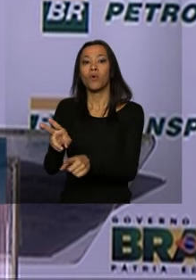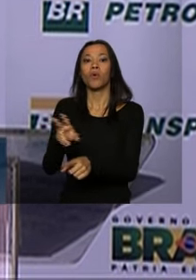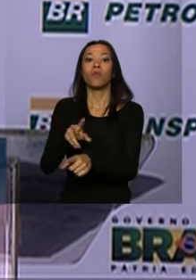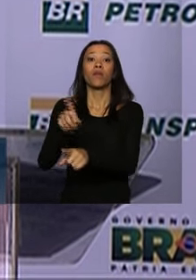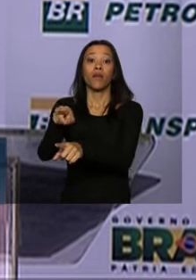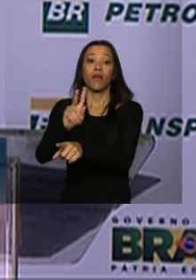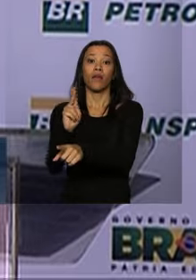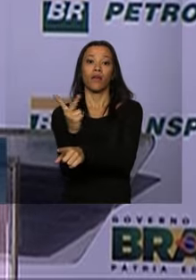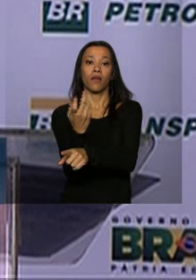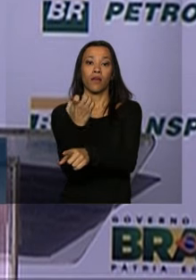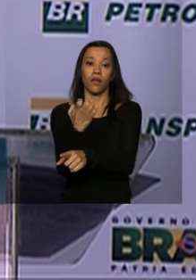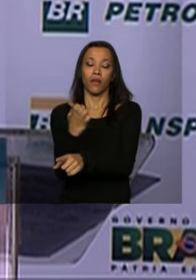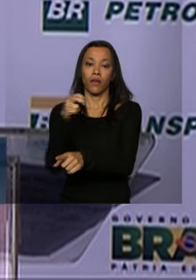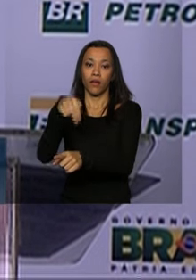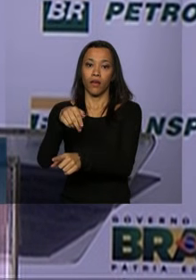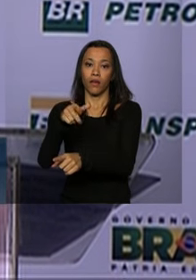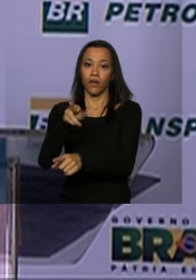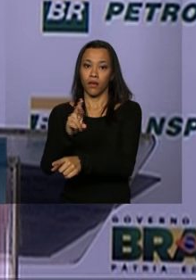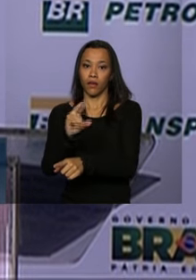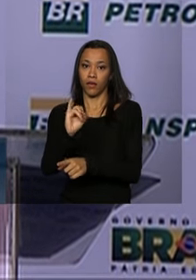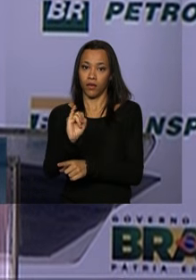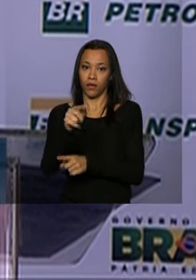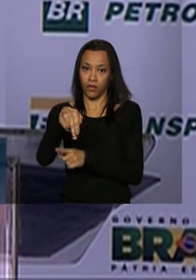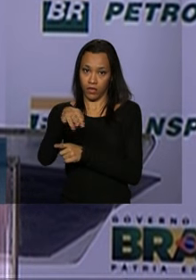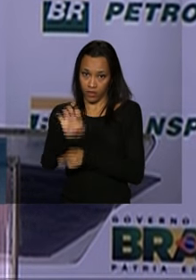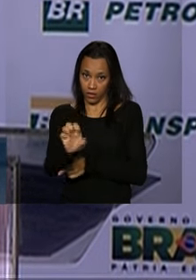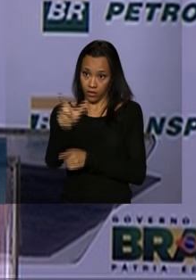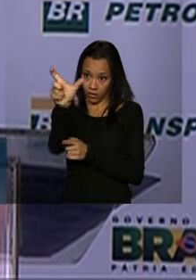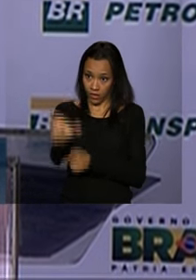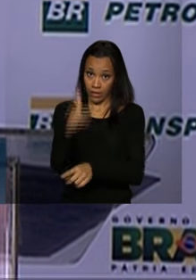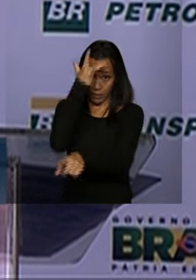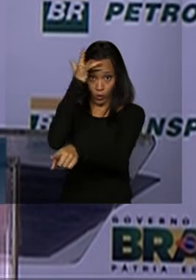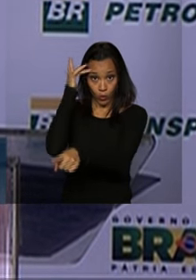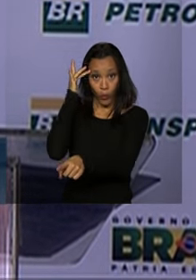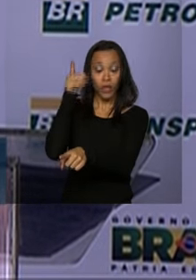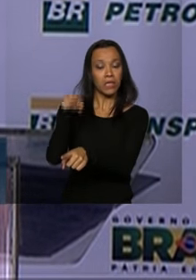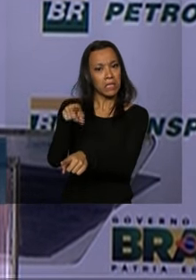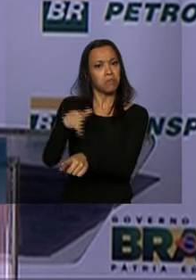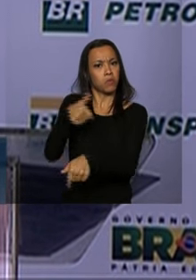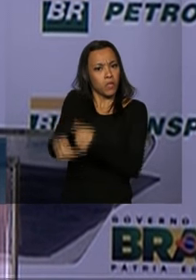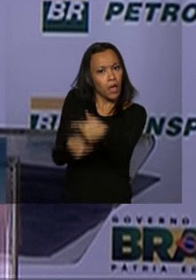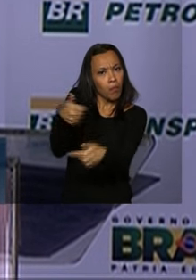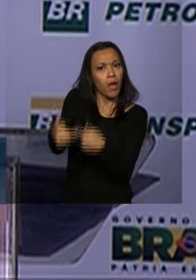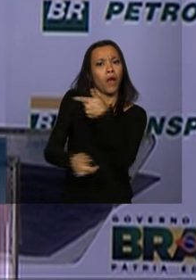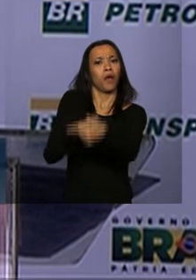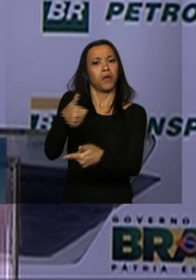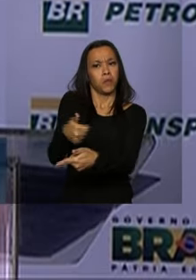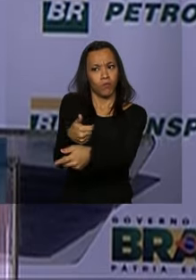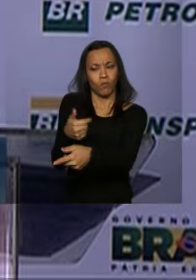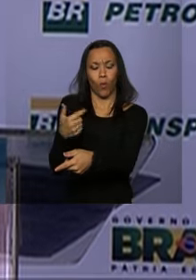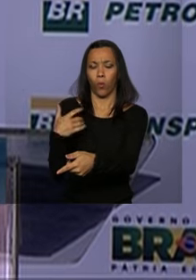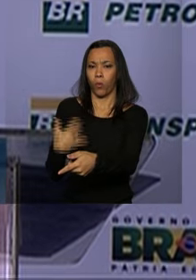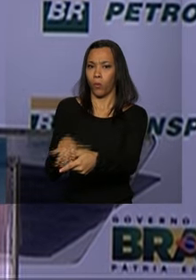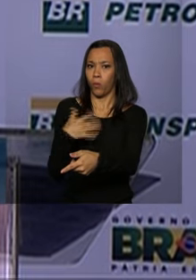já com uma negociação no ano passado, ele tem feito um trabalho, eu diria, de primeiro nível para o povo